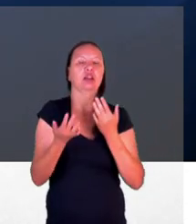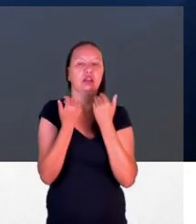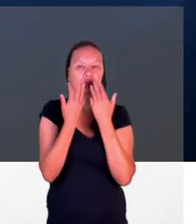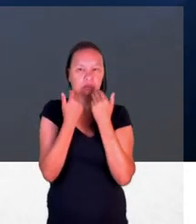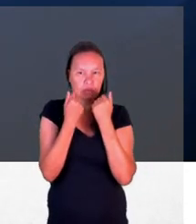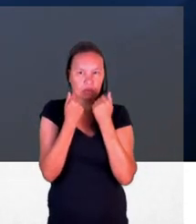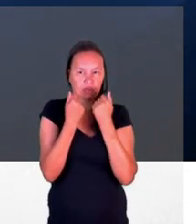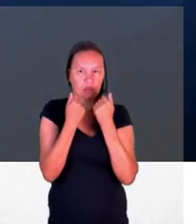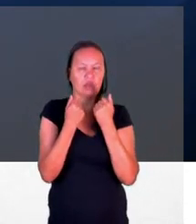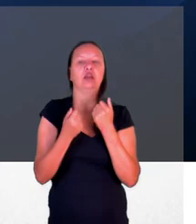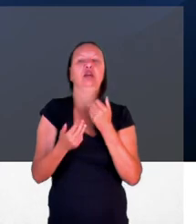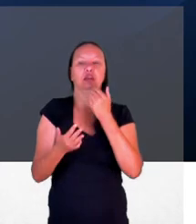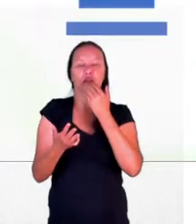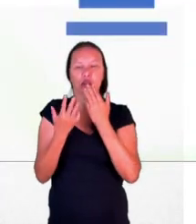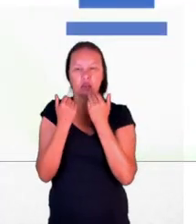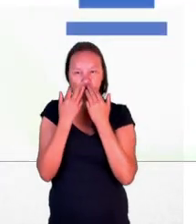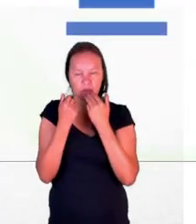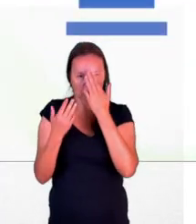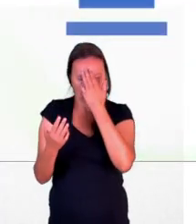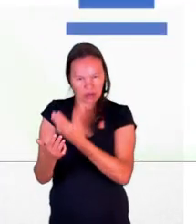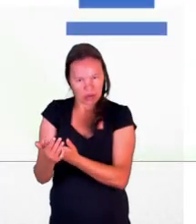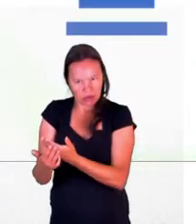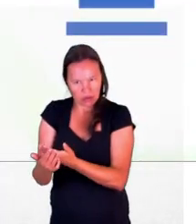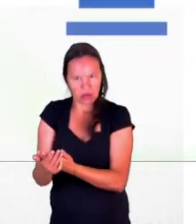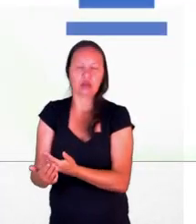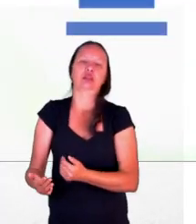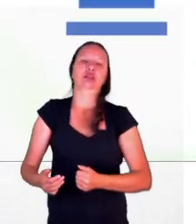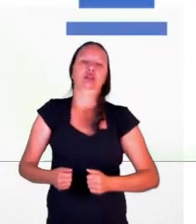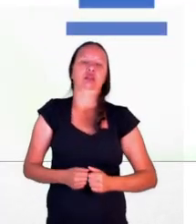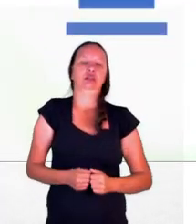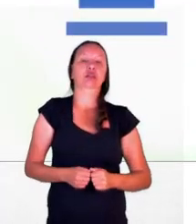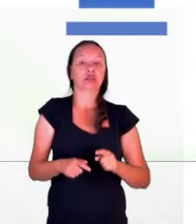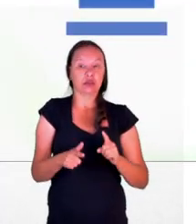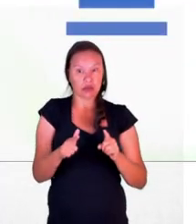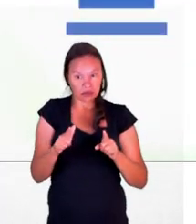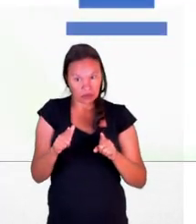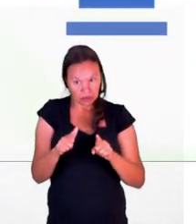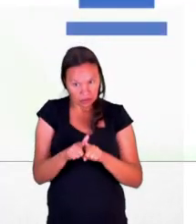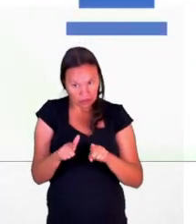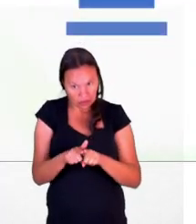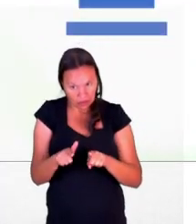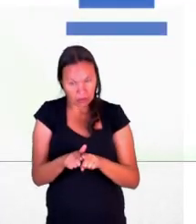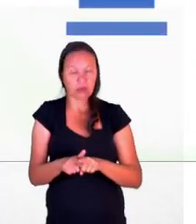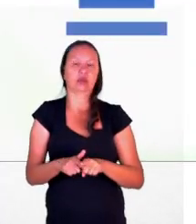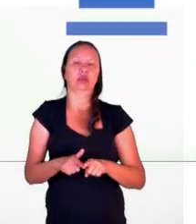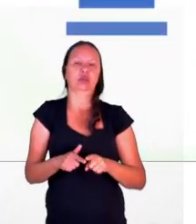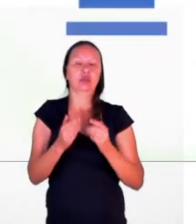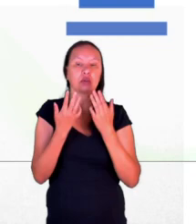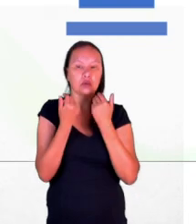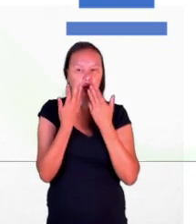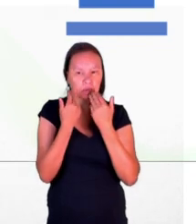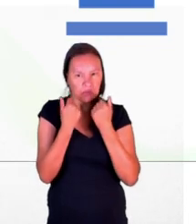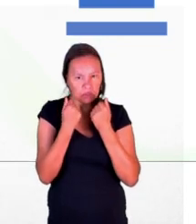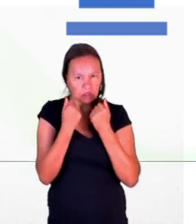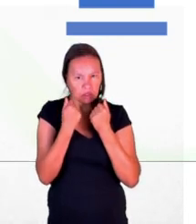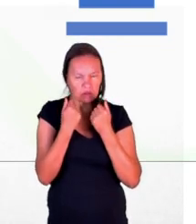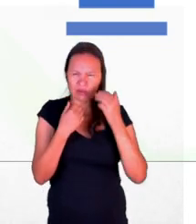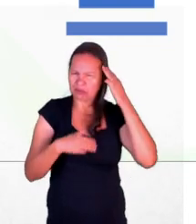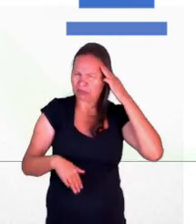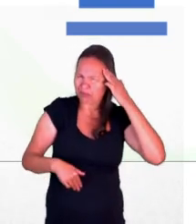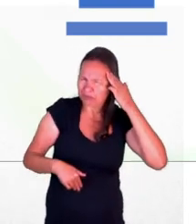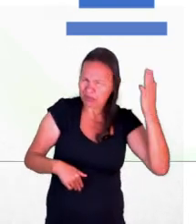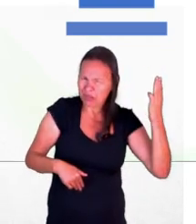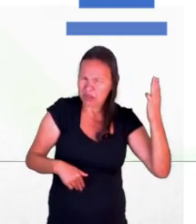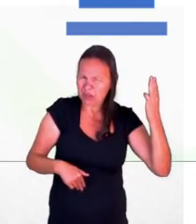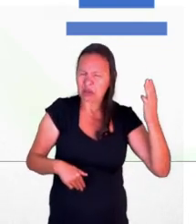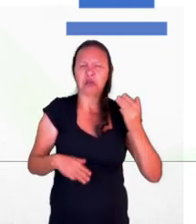alimentação escolar o pinai também são medidas de alimentação e qual é a alimentação aqui eu achar que deve